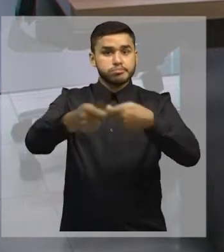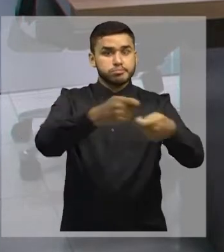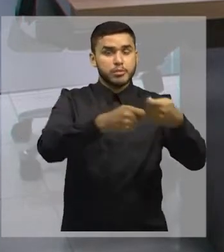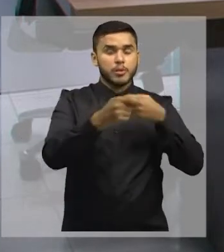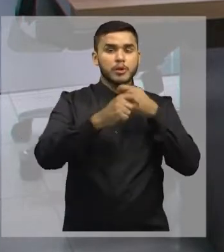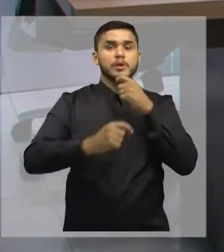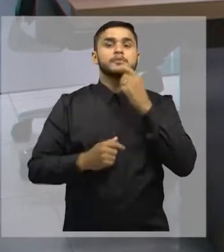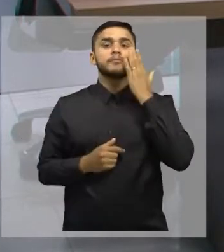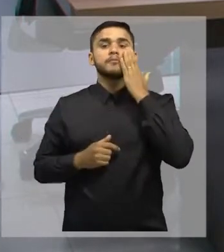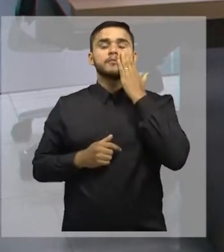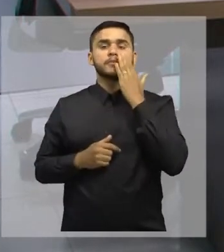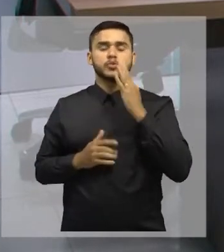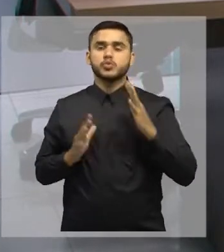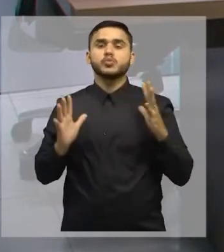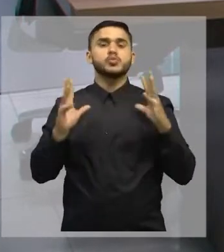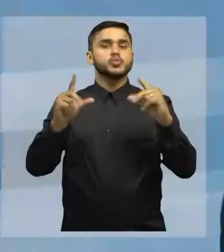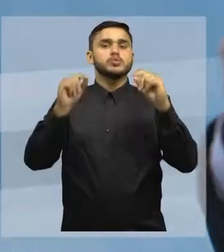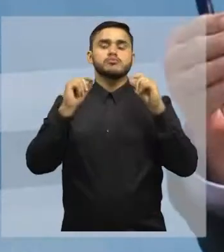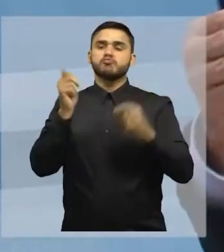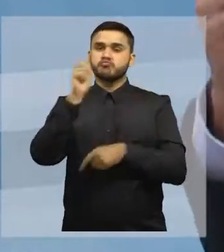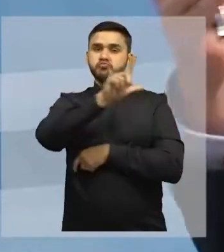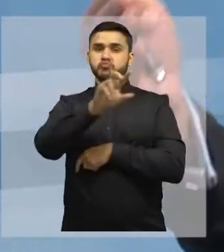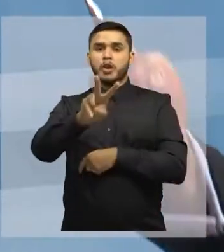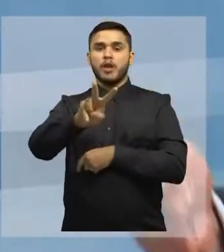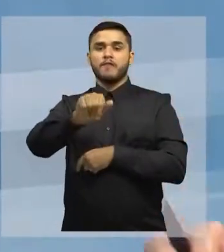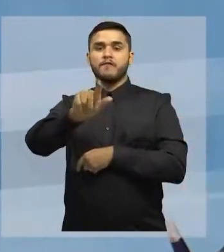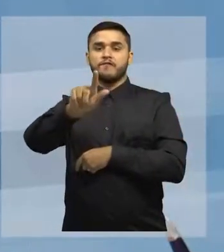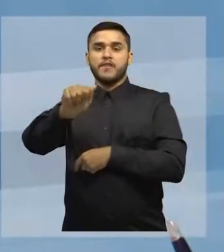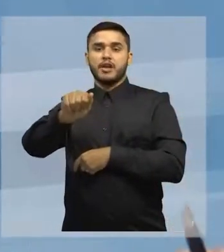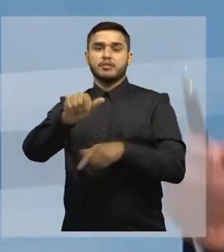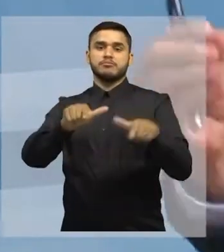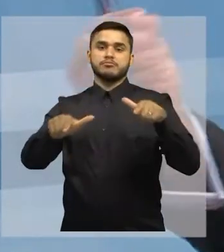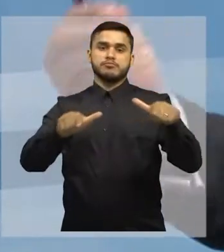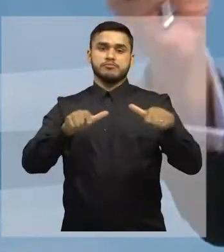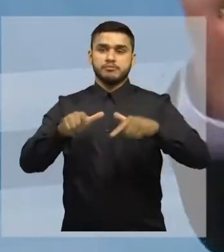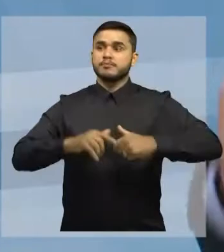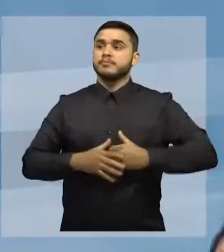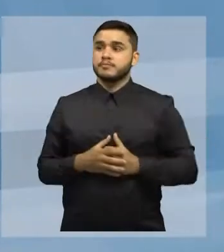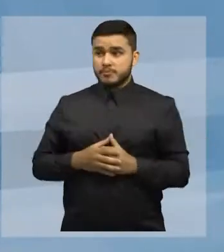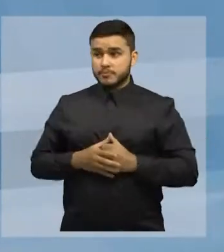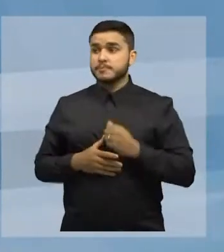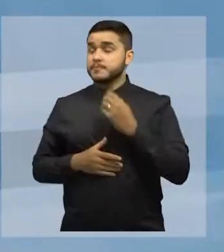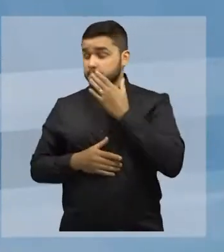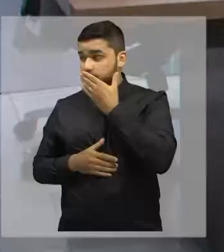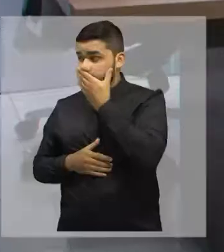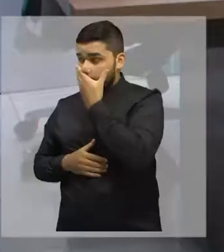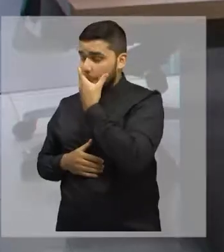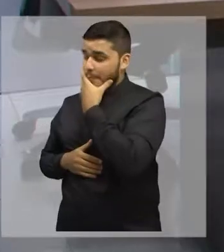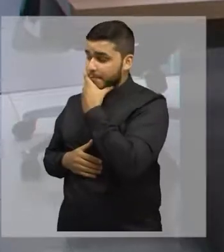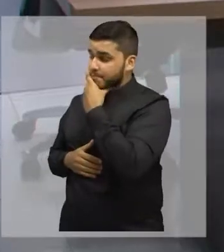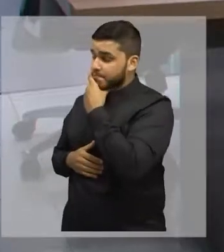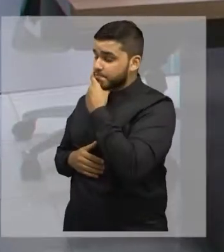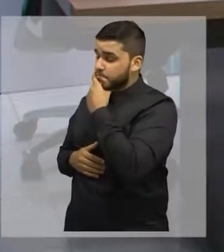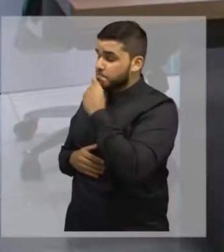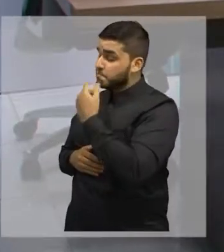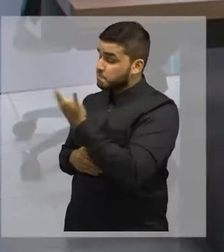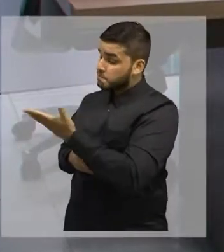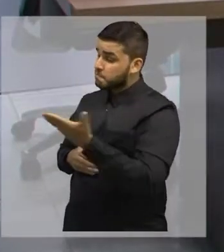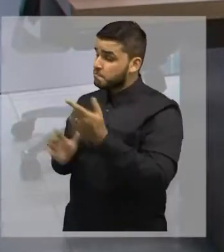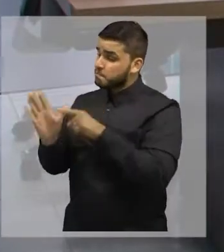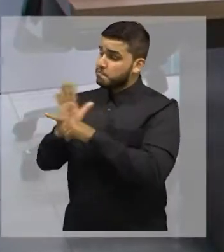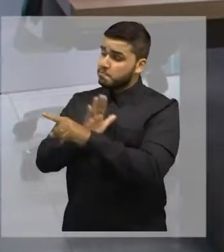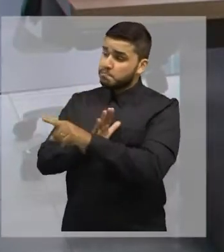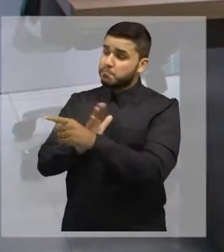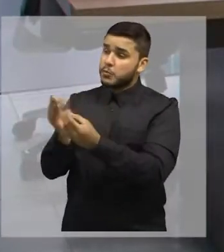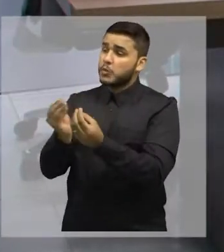suficiente para zerar o desemprego, a análise dessa perspectiva. Eu queria colocar, então, para vocês isto.